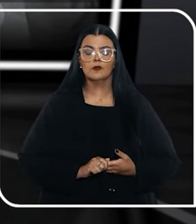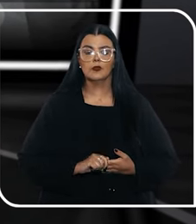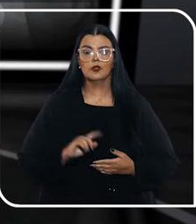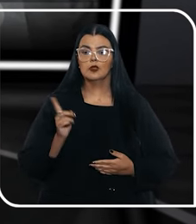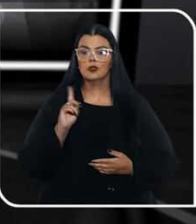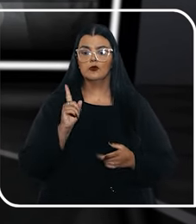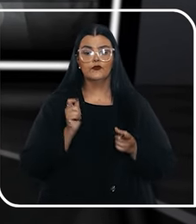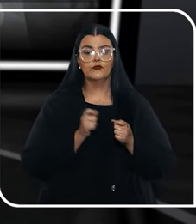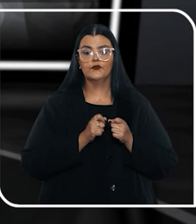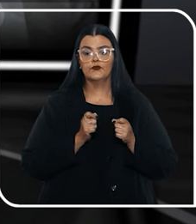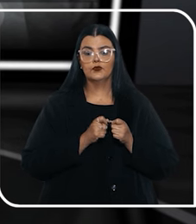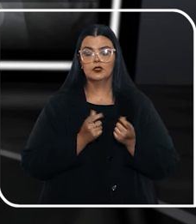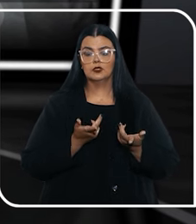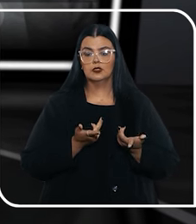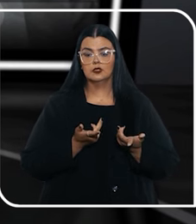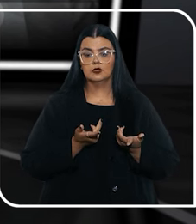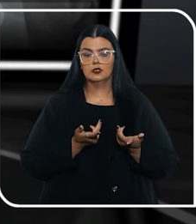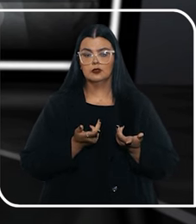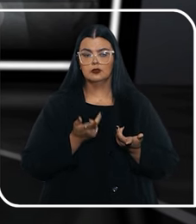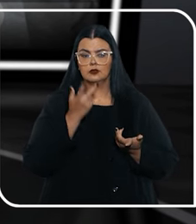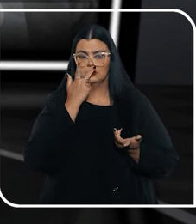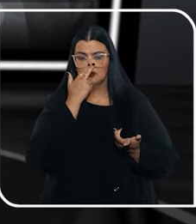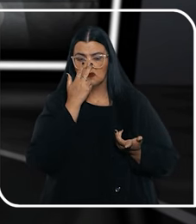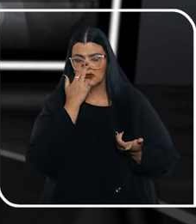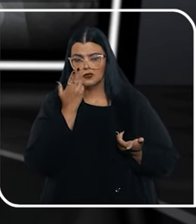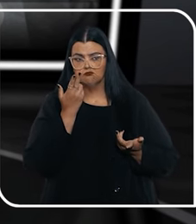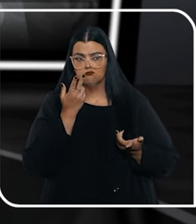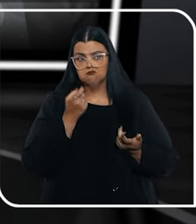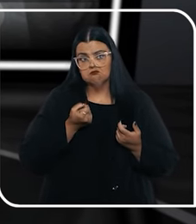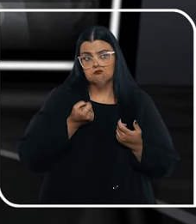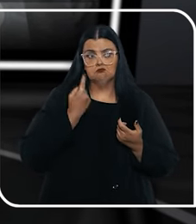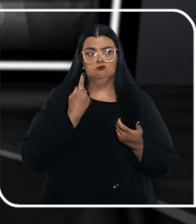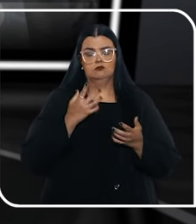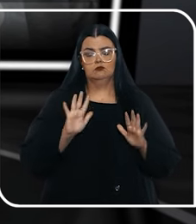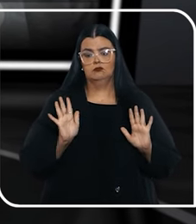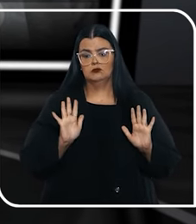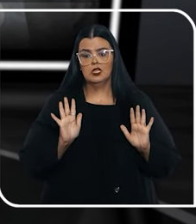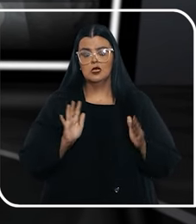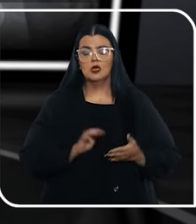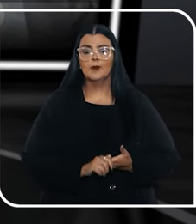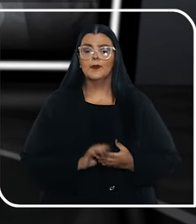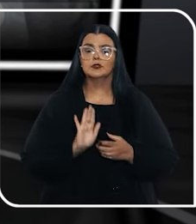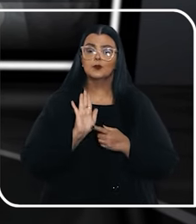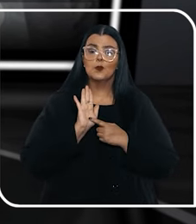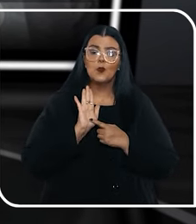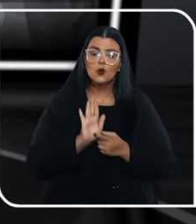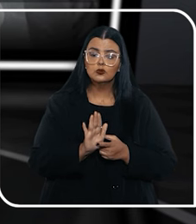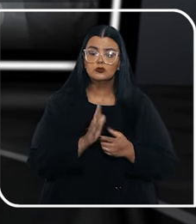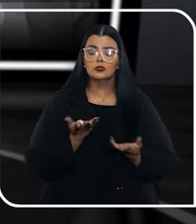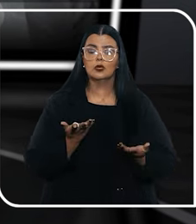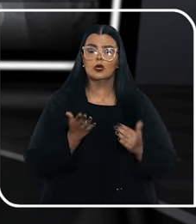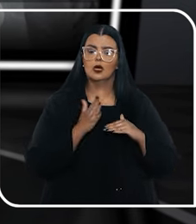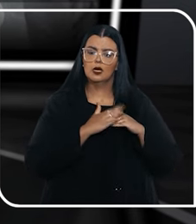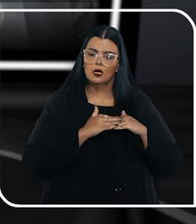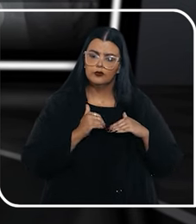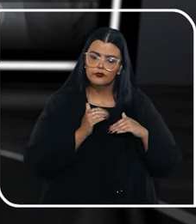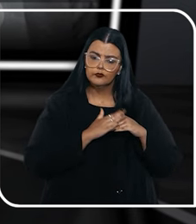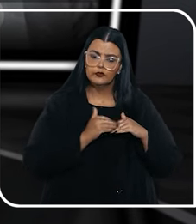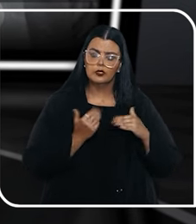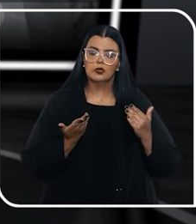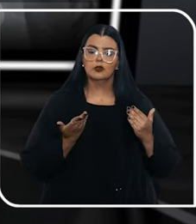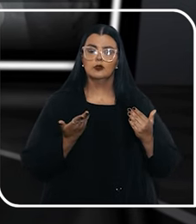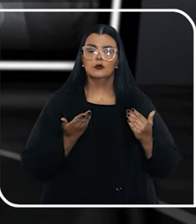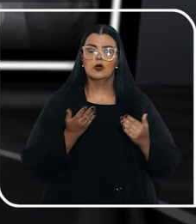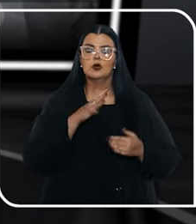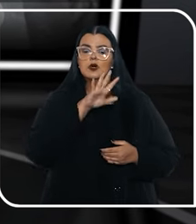tentei, não fiz algo muito assim dramático, né? Mas tentei demonstrar o afeto,